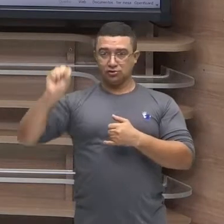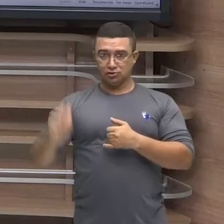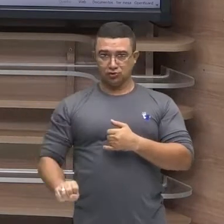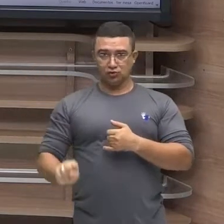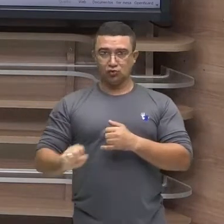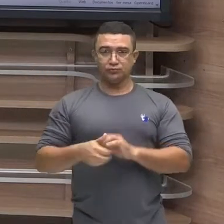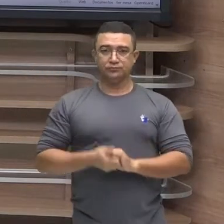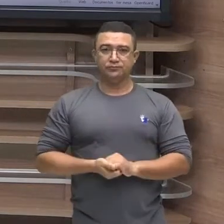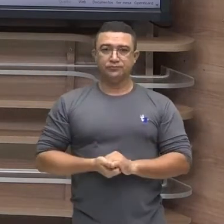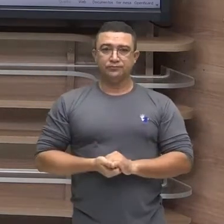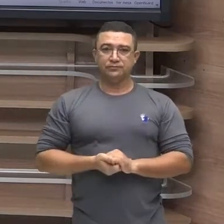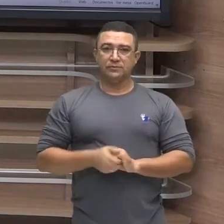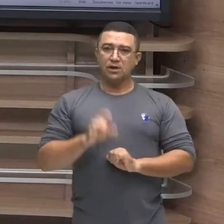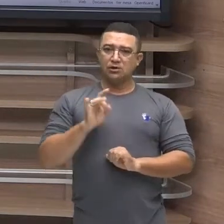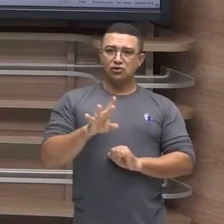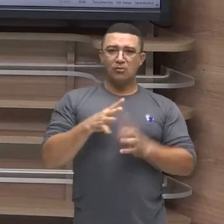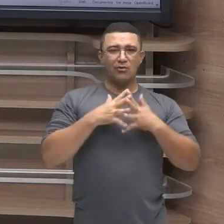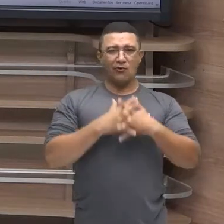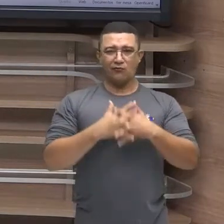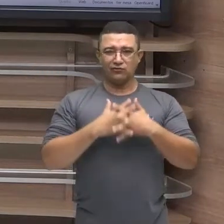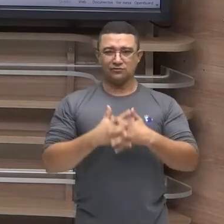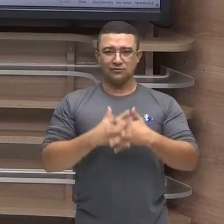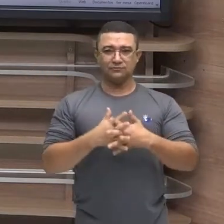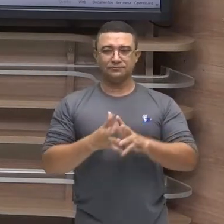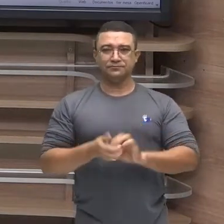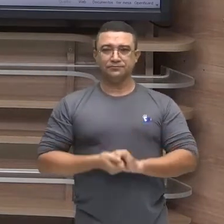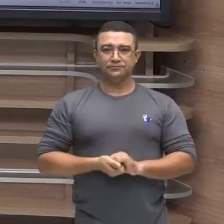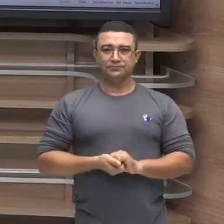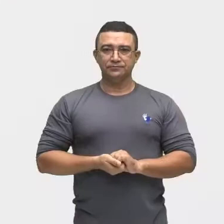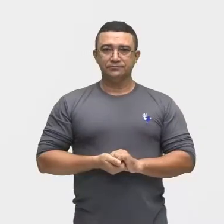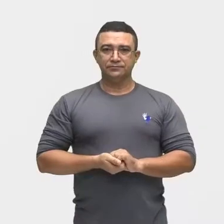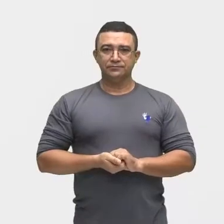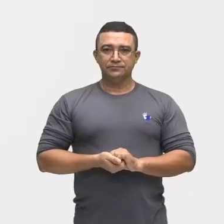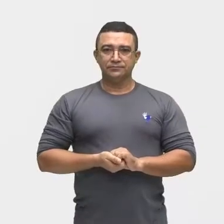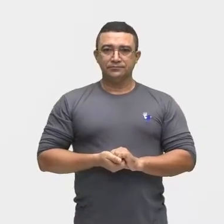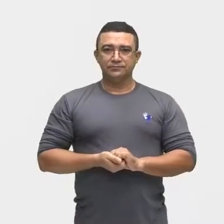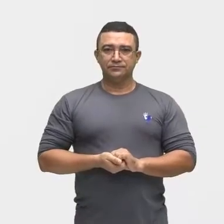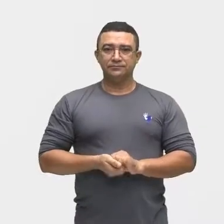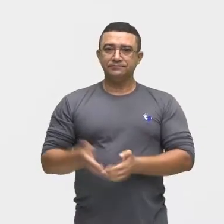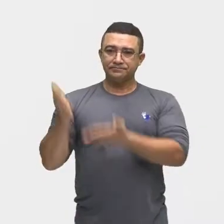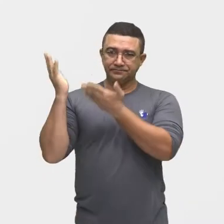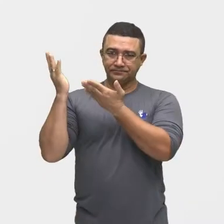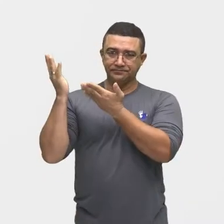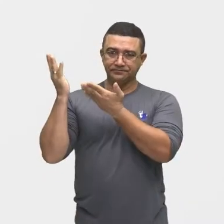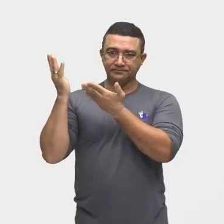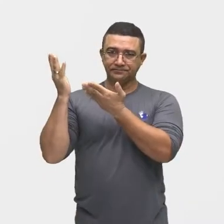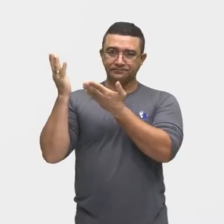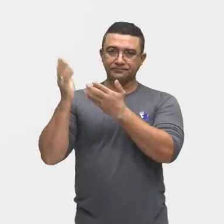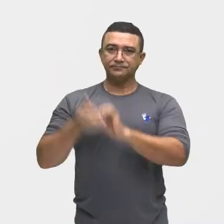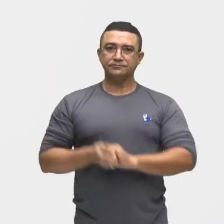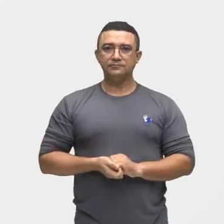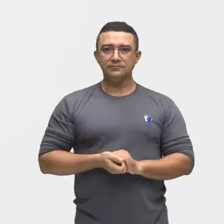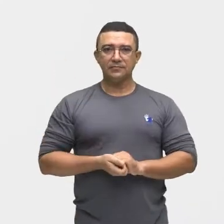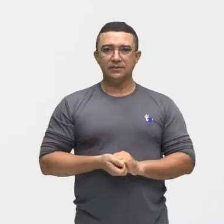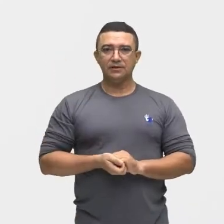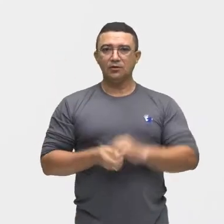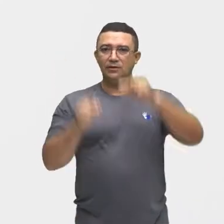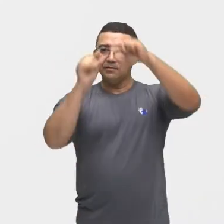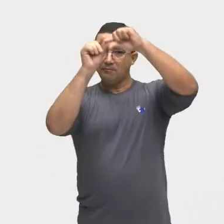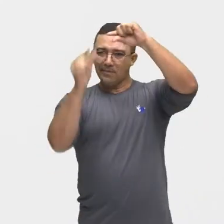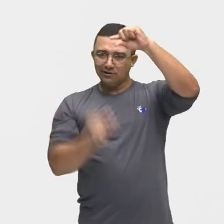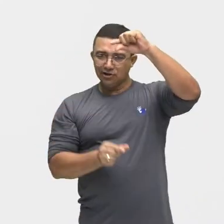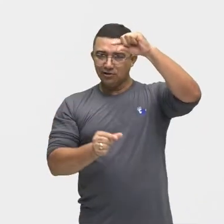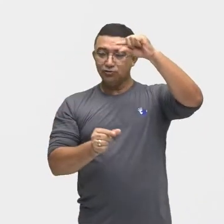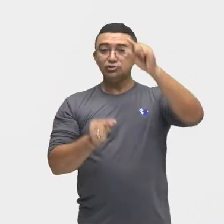tá bom? Então, aí só para a gente não confundir. Aí temos na próxima cartela que esse meridiano, ele vai dividir a